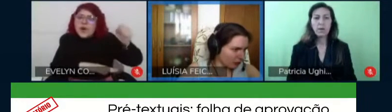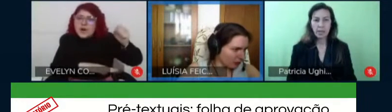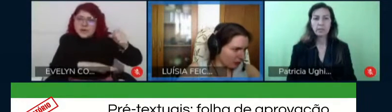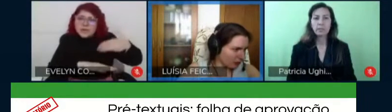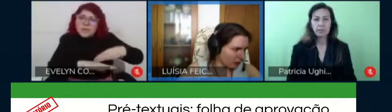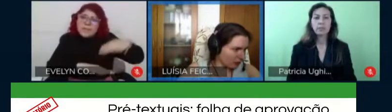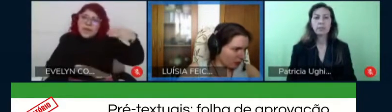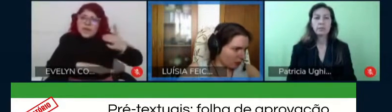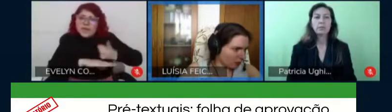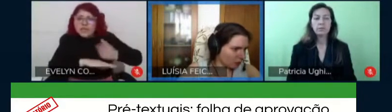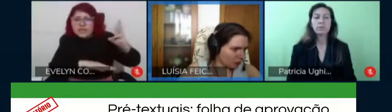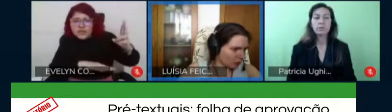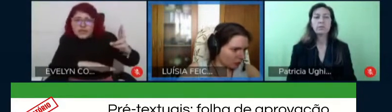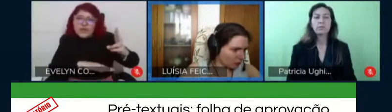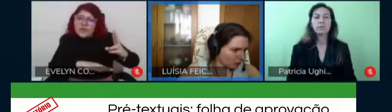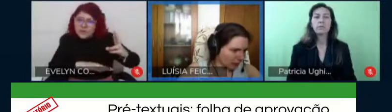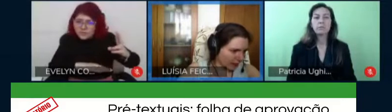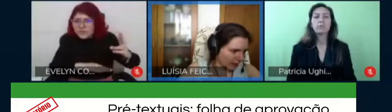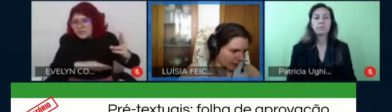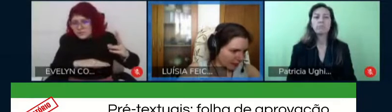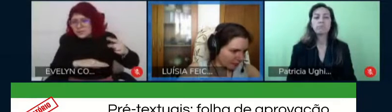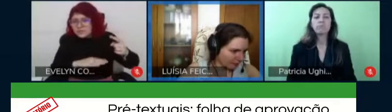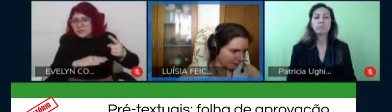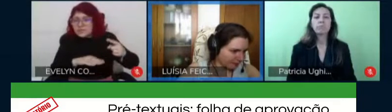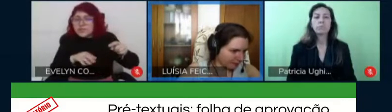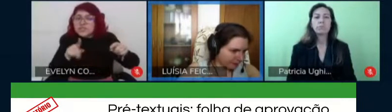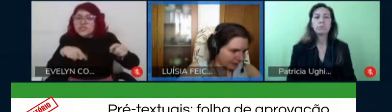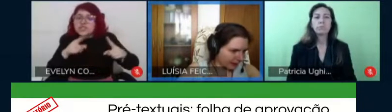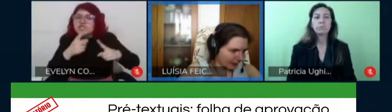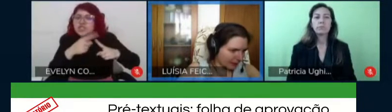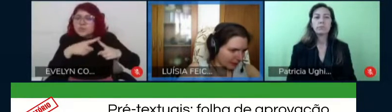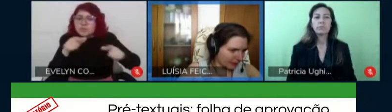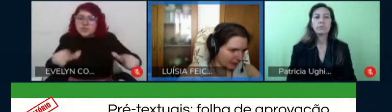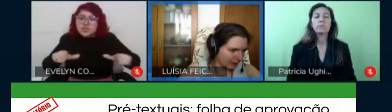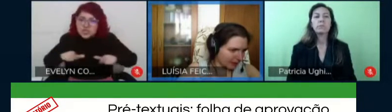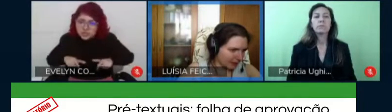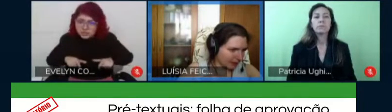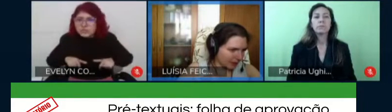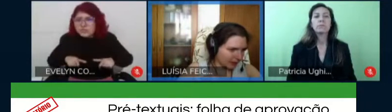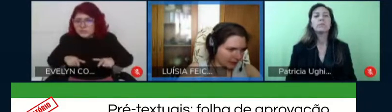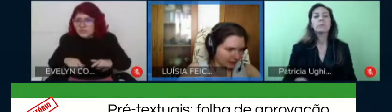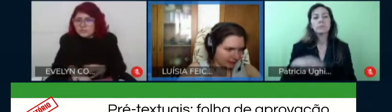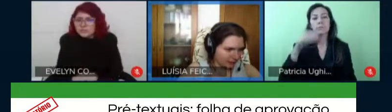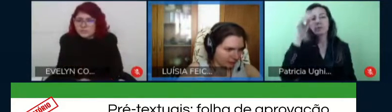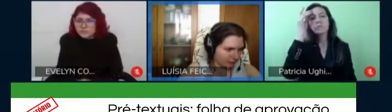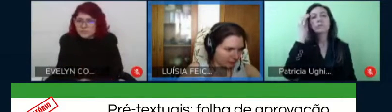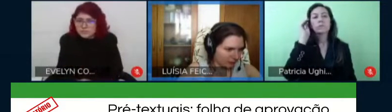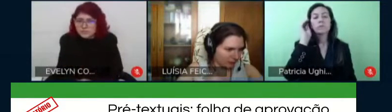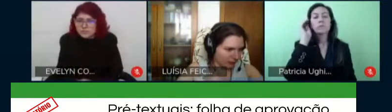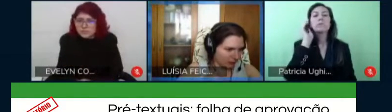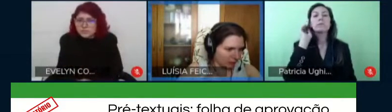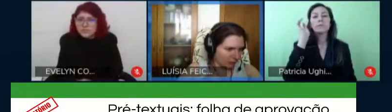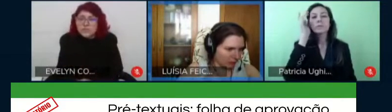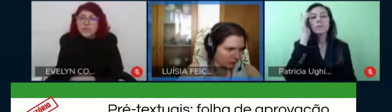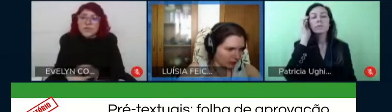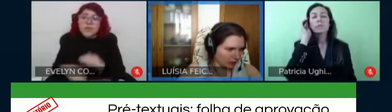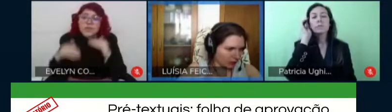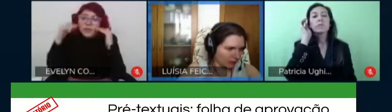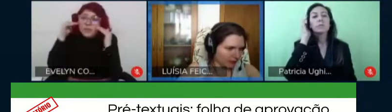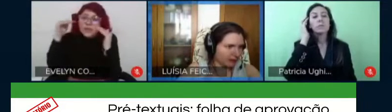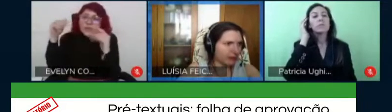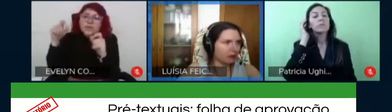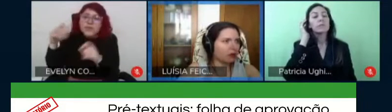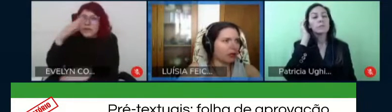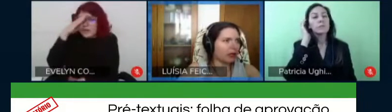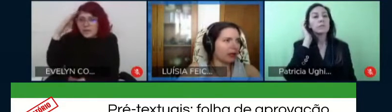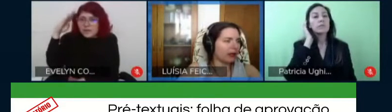os que a gente consultou a Academia Brasileira de Letras, que é o que a gente